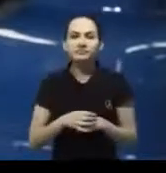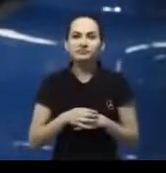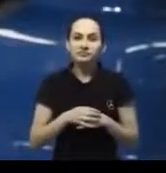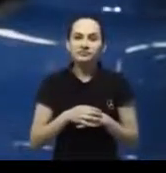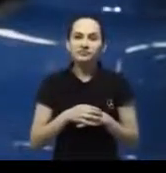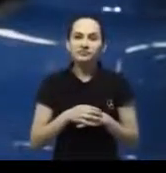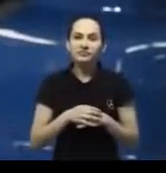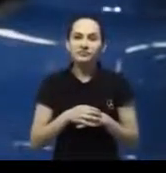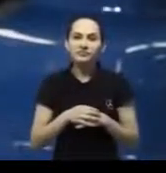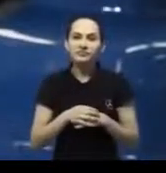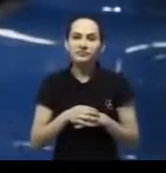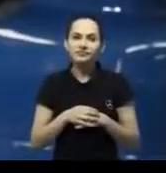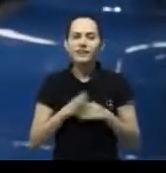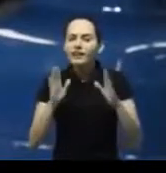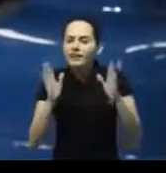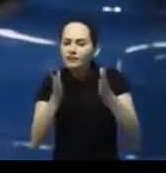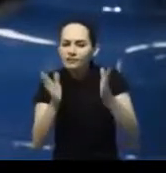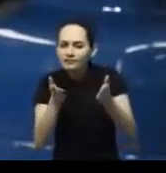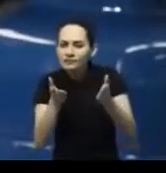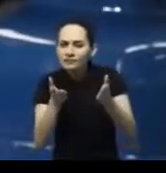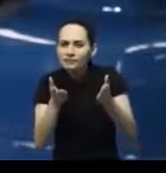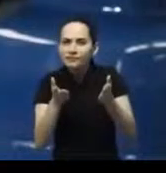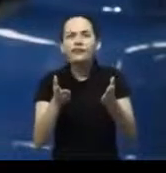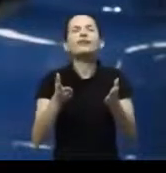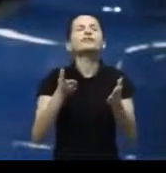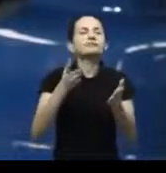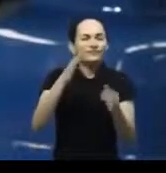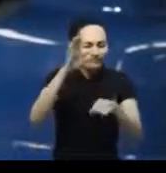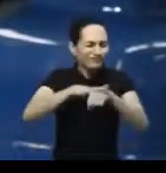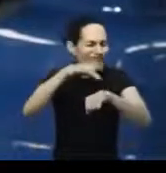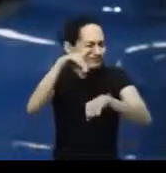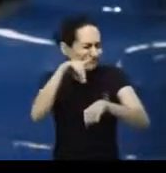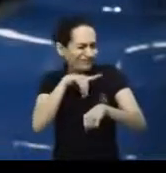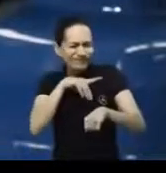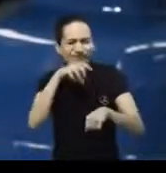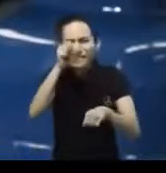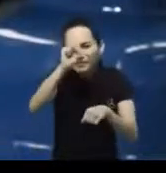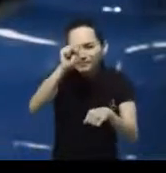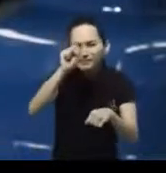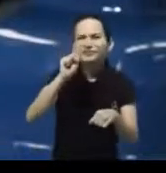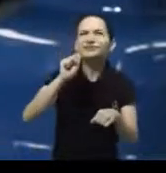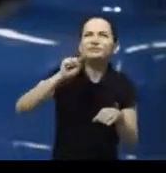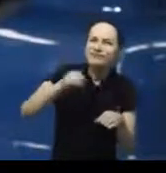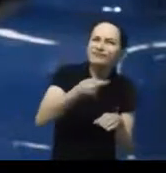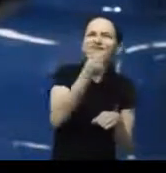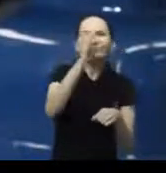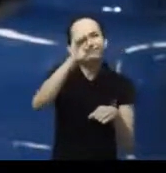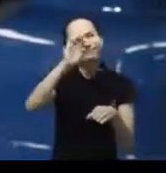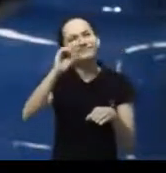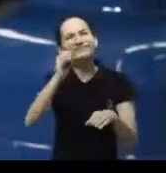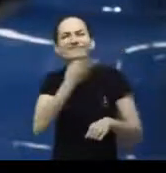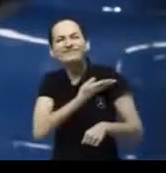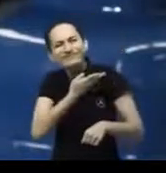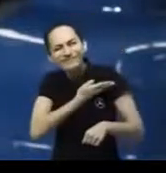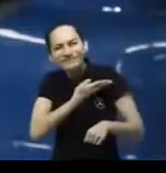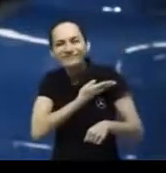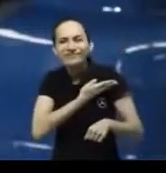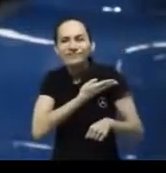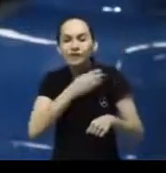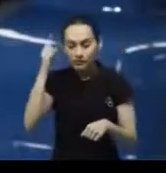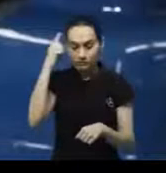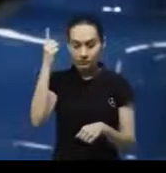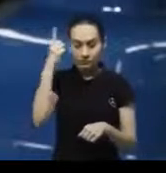ao Junior Oi hoje é composta por mais de 8.500 colegas que todos os